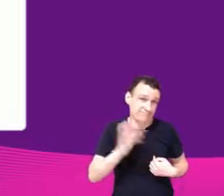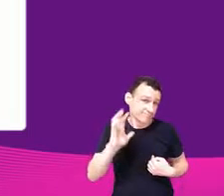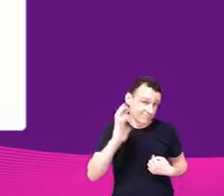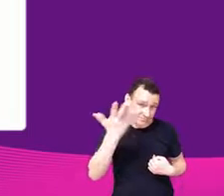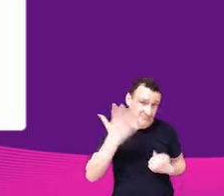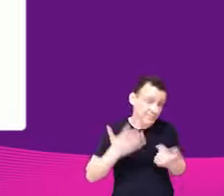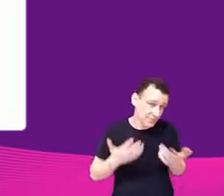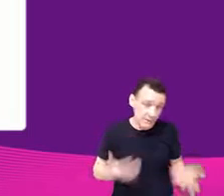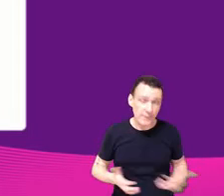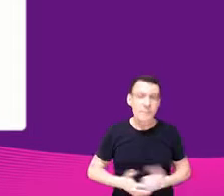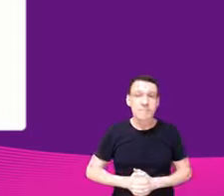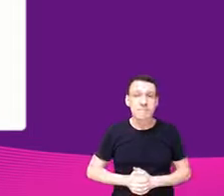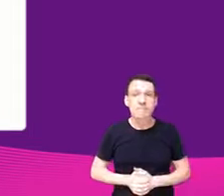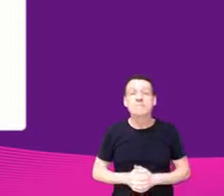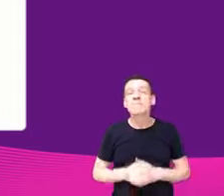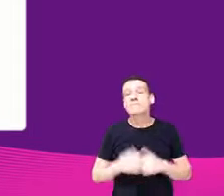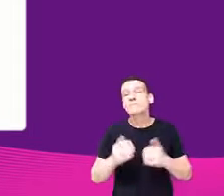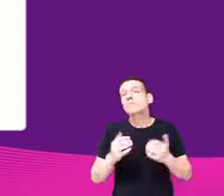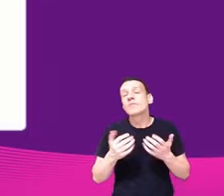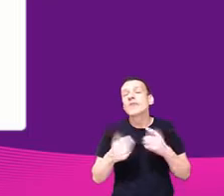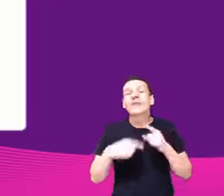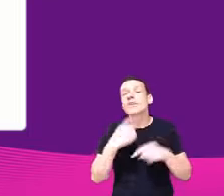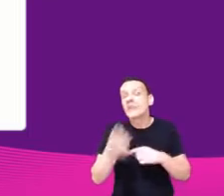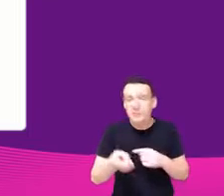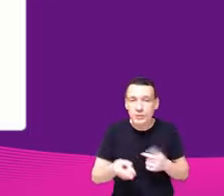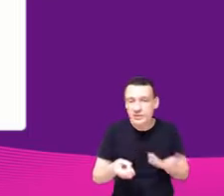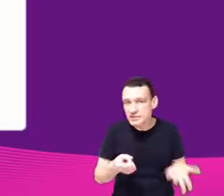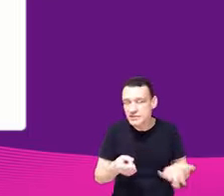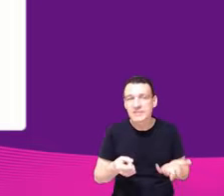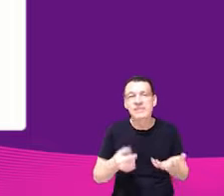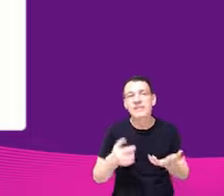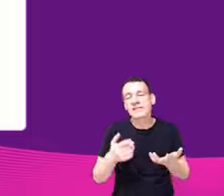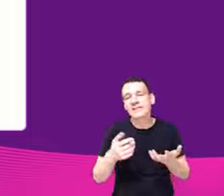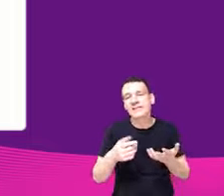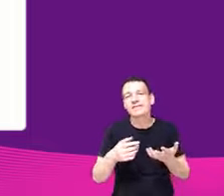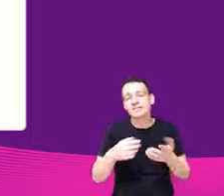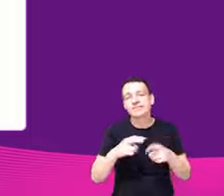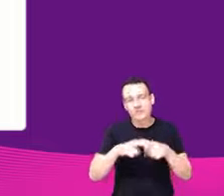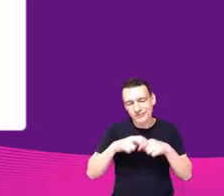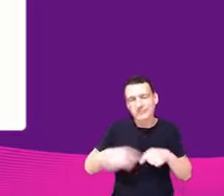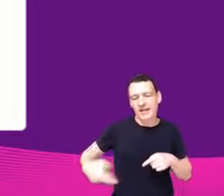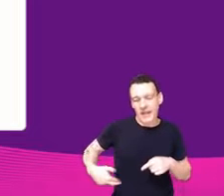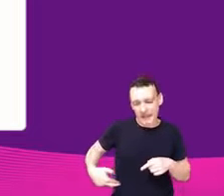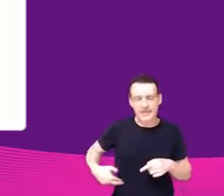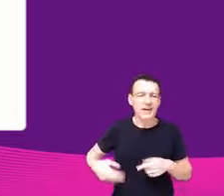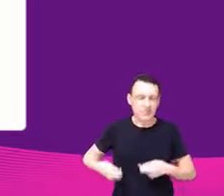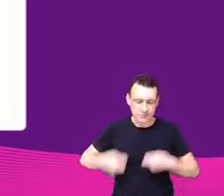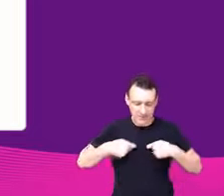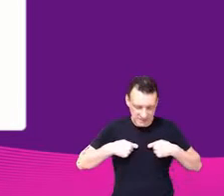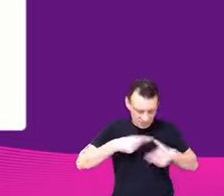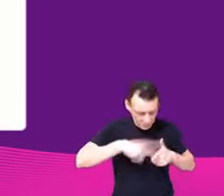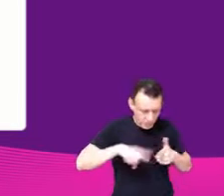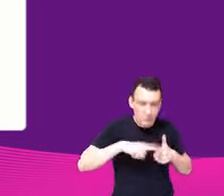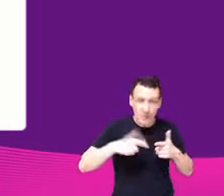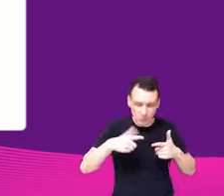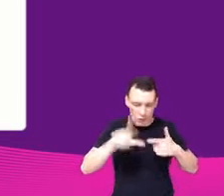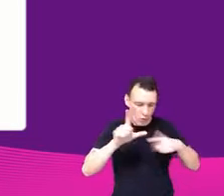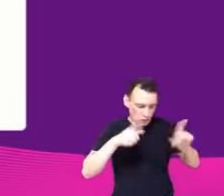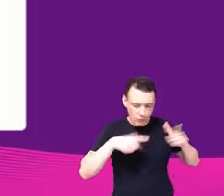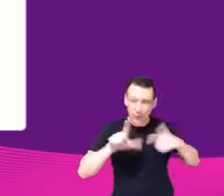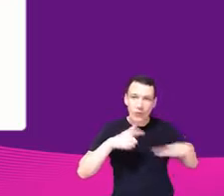pela incorporação, né, desse fator de risco específico da doença renal em cima dos fatores de risco